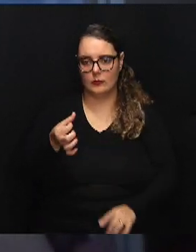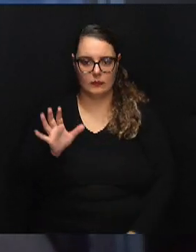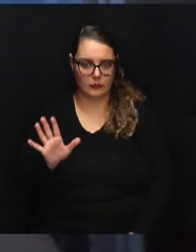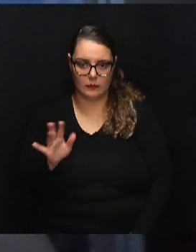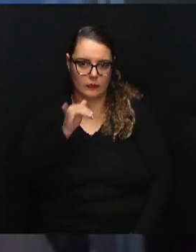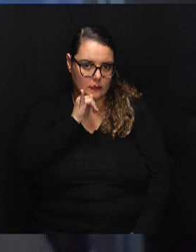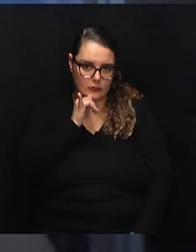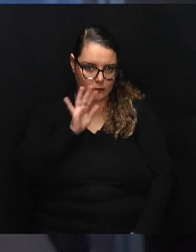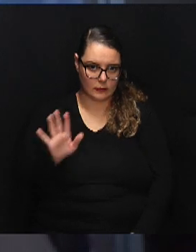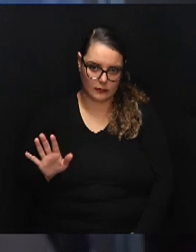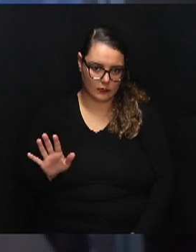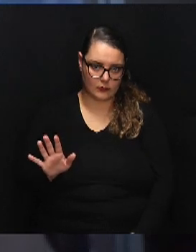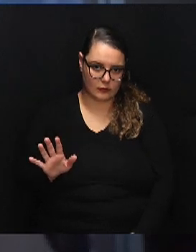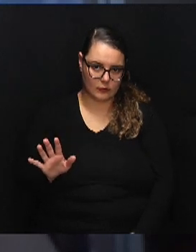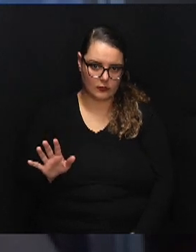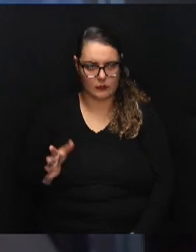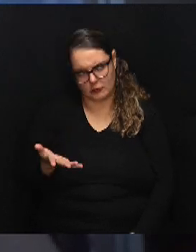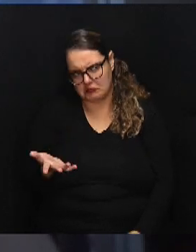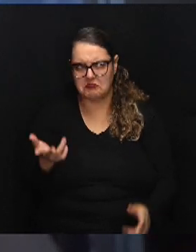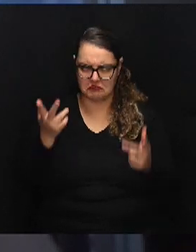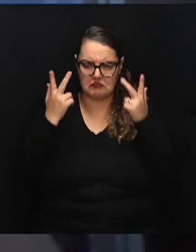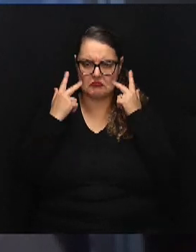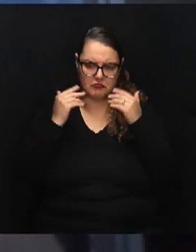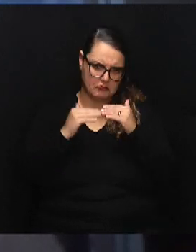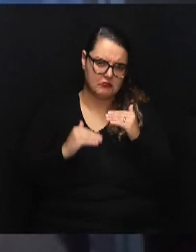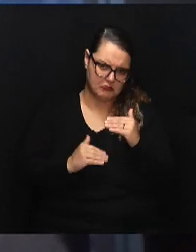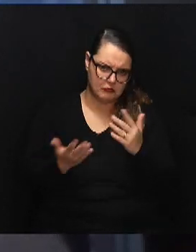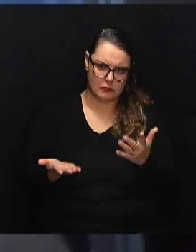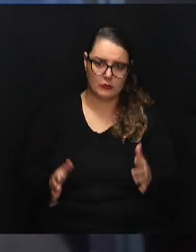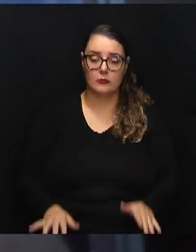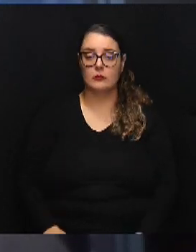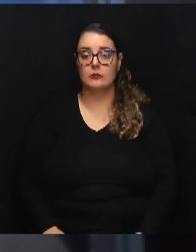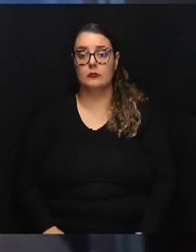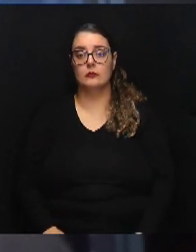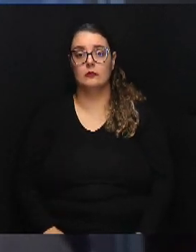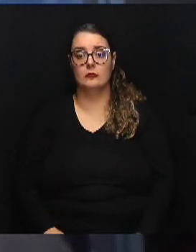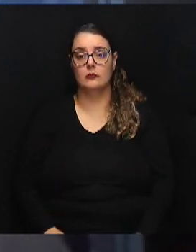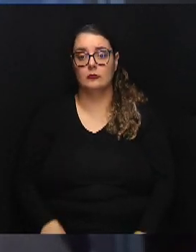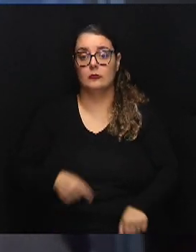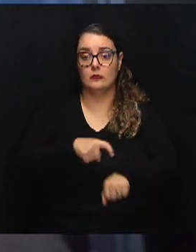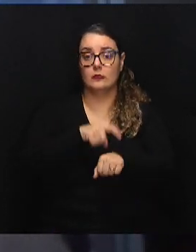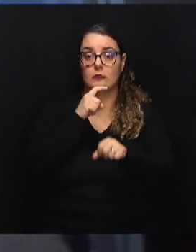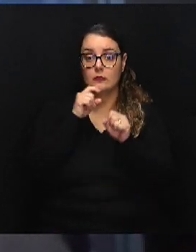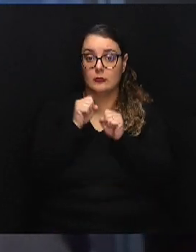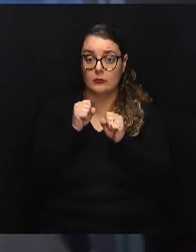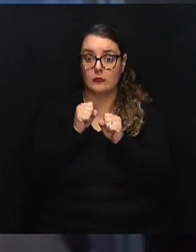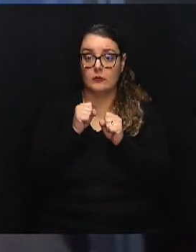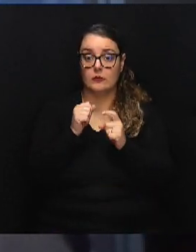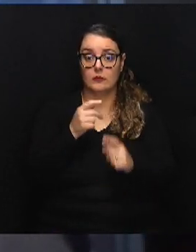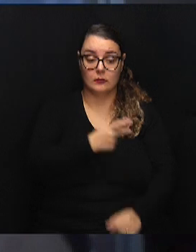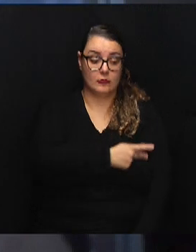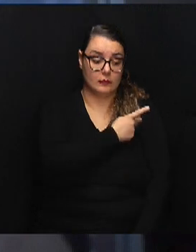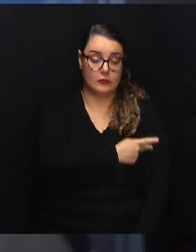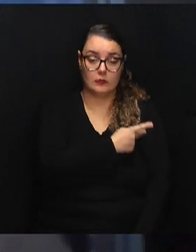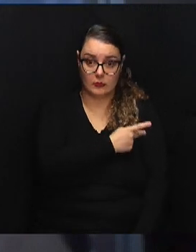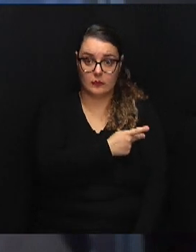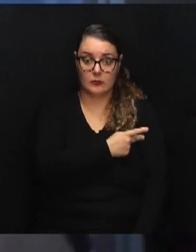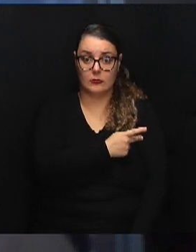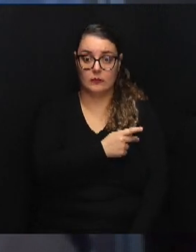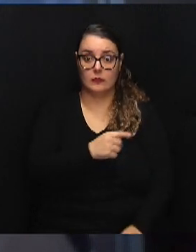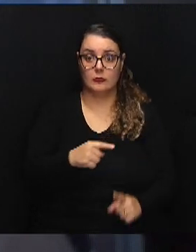dela é 10%, a pressão é normal para baixa, vamos dizer assim. Na época mais fria, essa pressão dessa pessoa